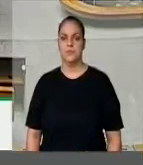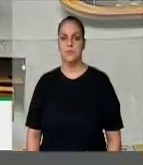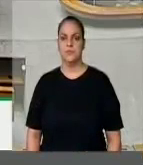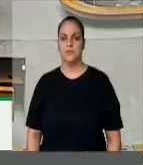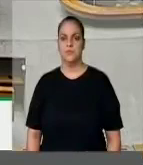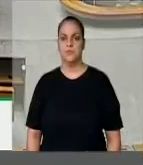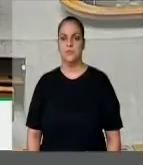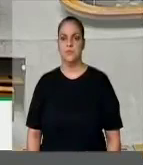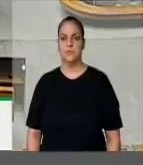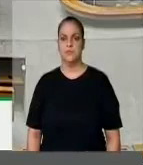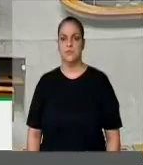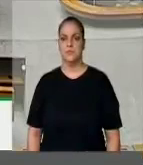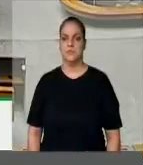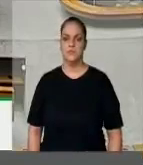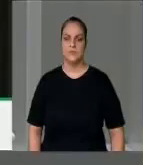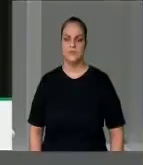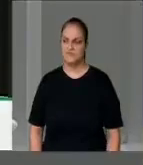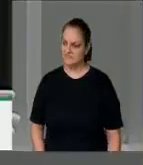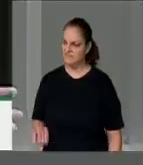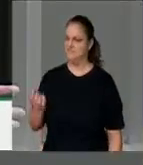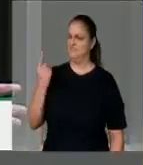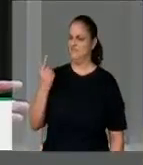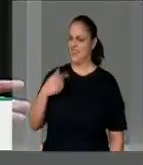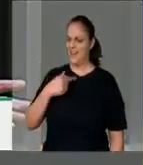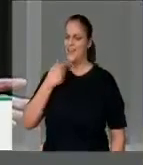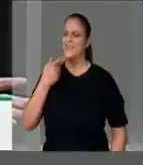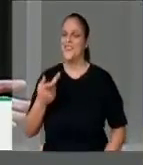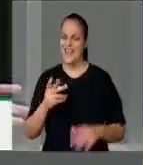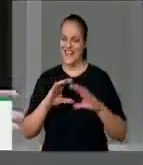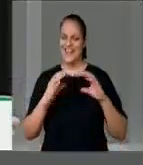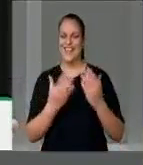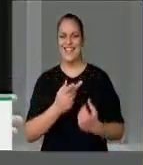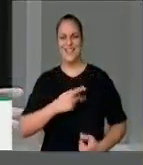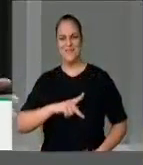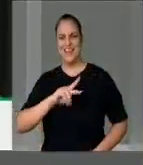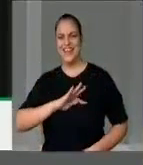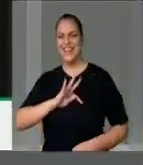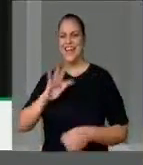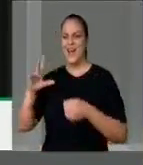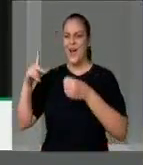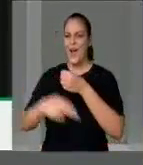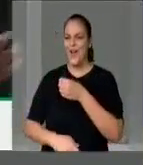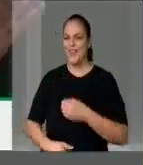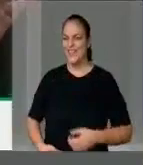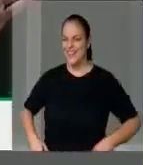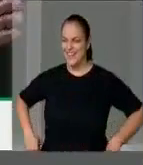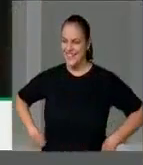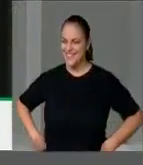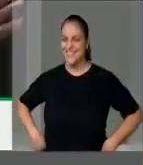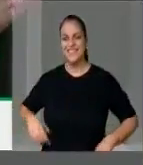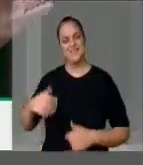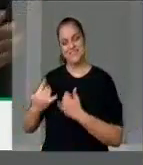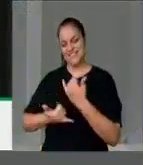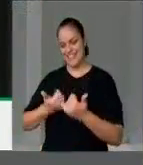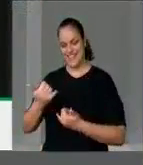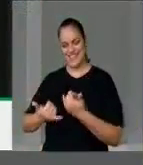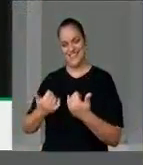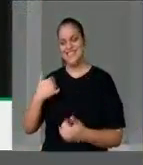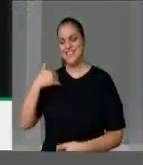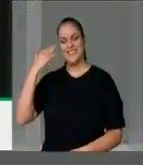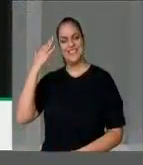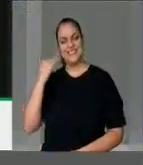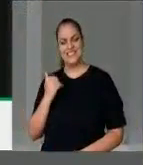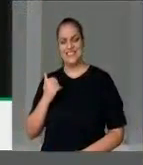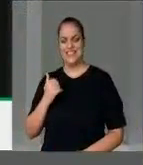Fui falar do Congresso do PT e cortaram minha voz. Querem calar essa voz no Congresso Nacional. Brincadeira. Sei que foi um problema.